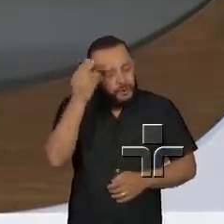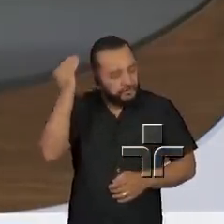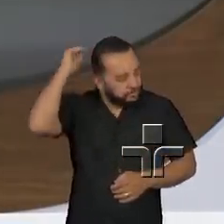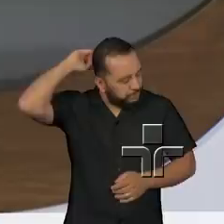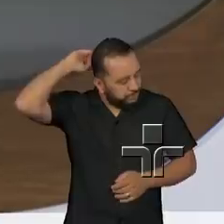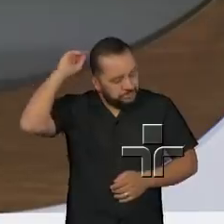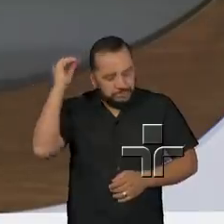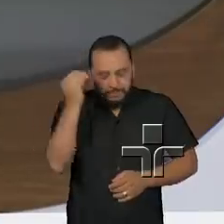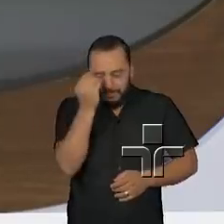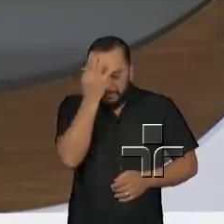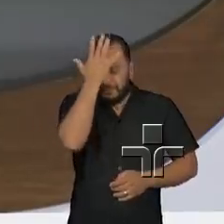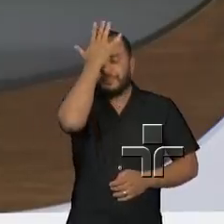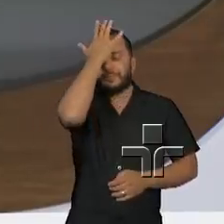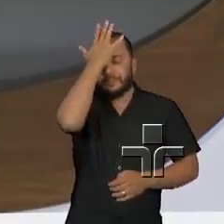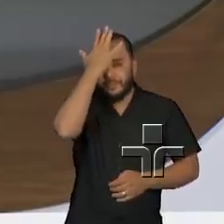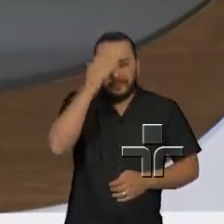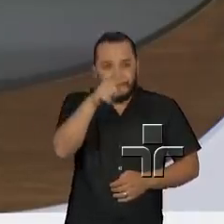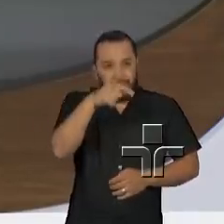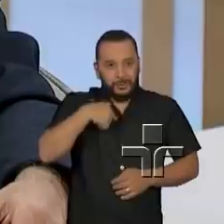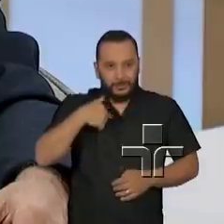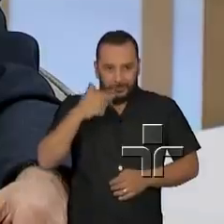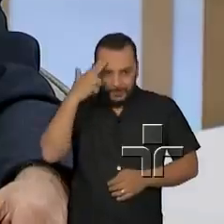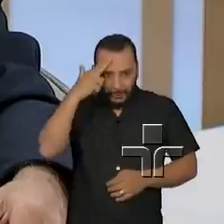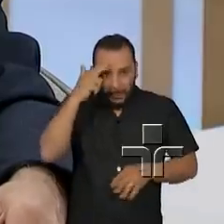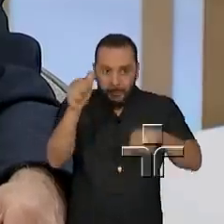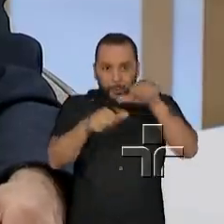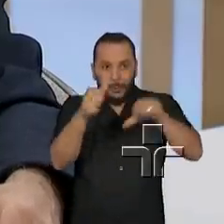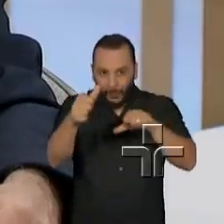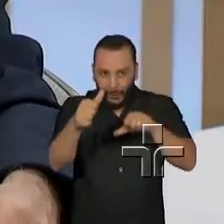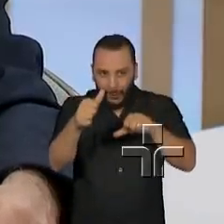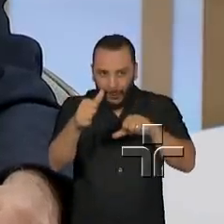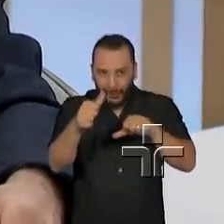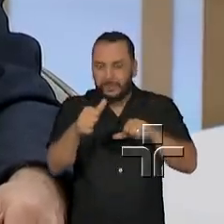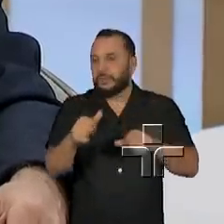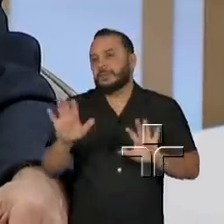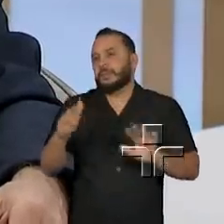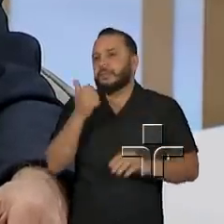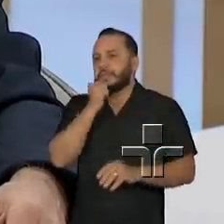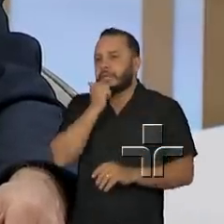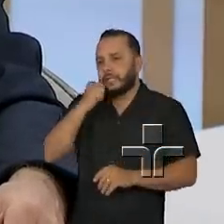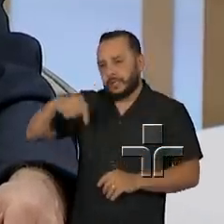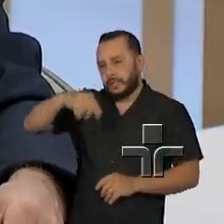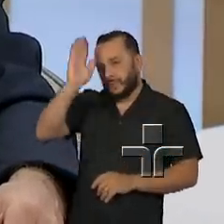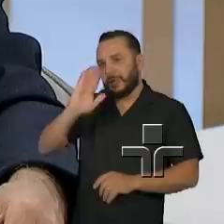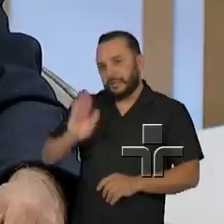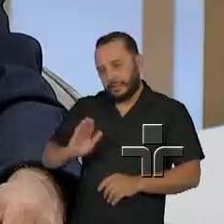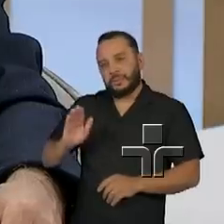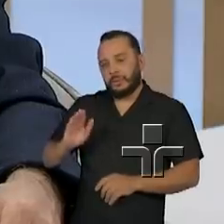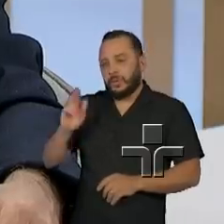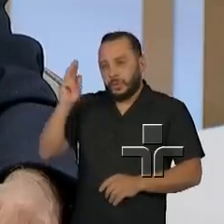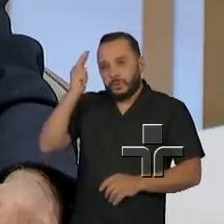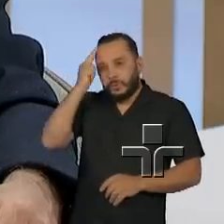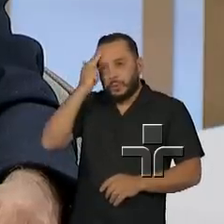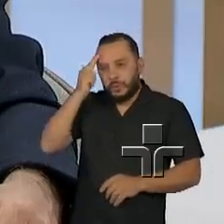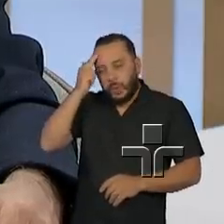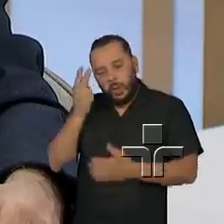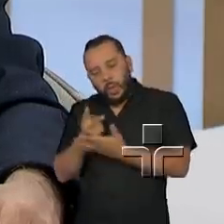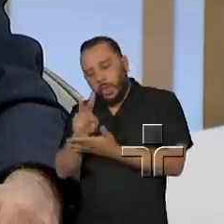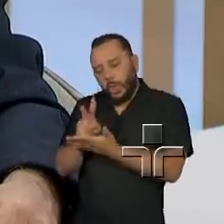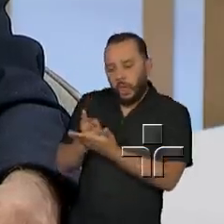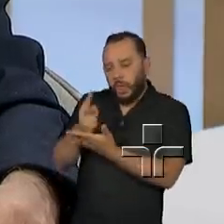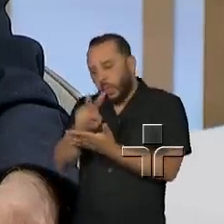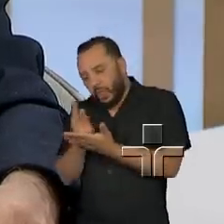sonhos mudaram de algum tempo para cá? Do ponto de vista da ciência brasileira, é um verdadeiro pesadelo. Do ponto de vista dos indígenas,